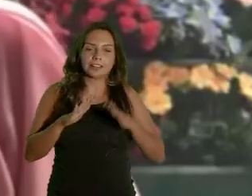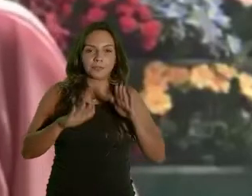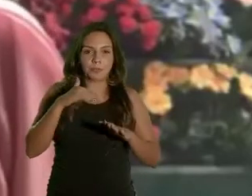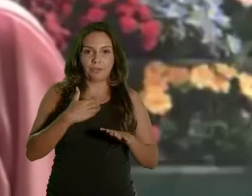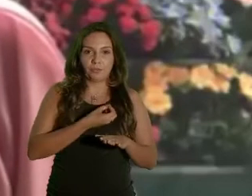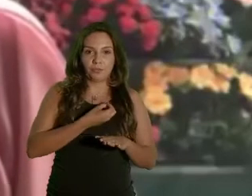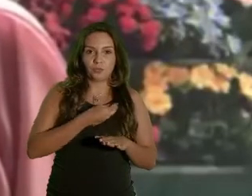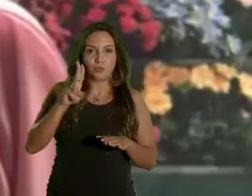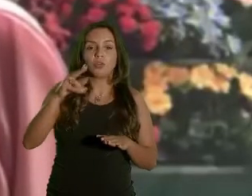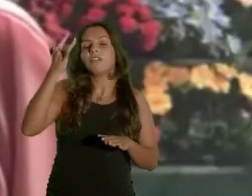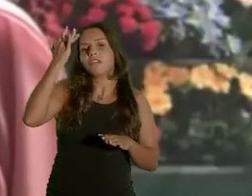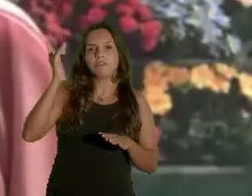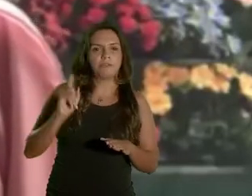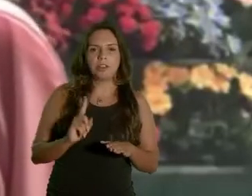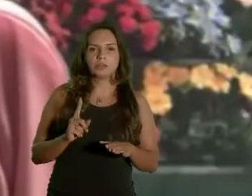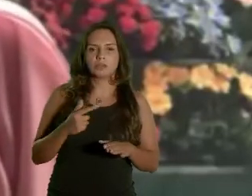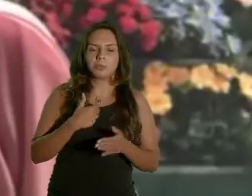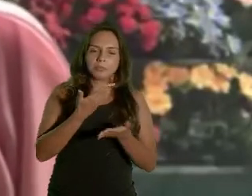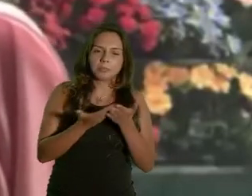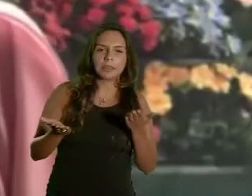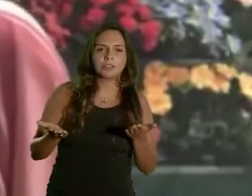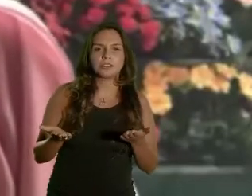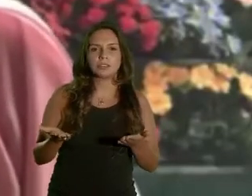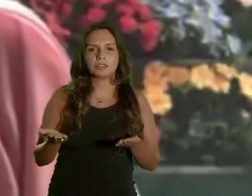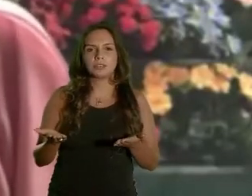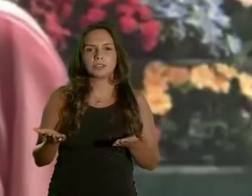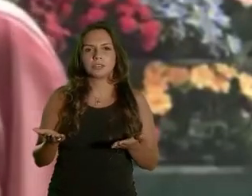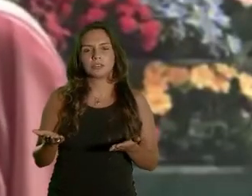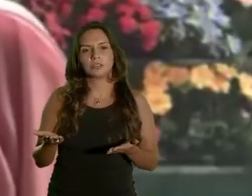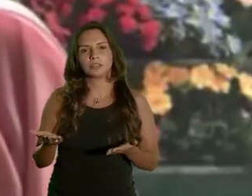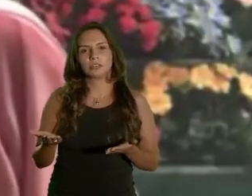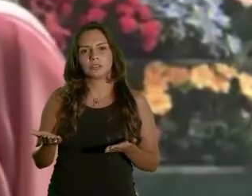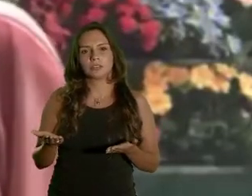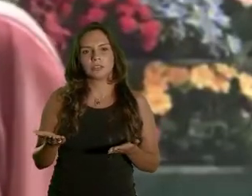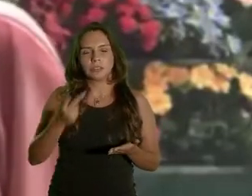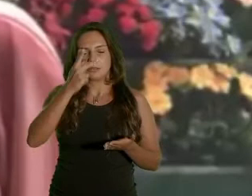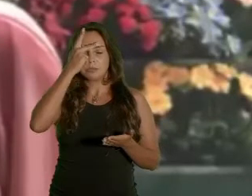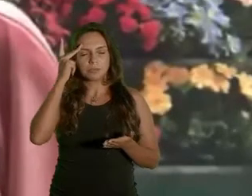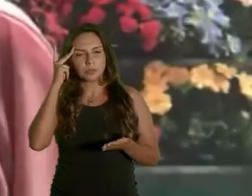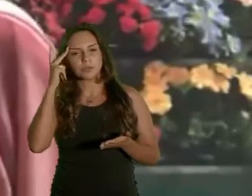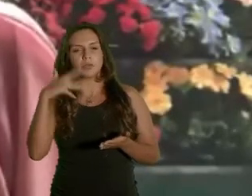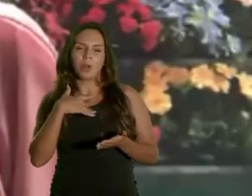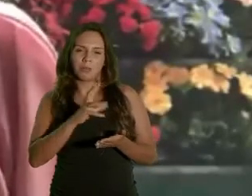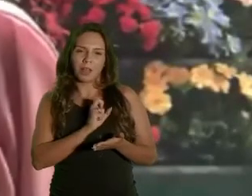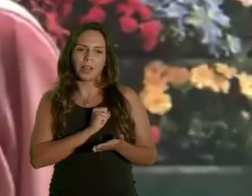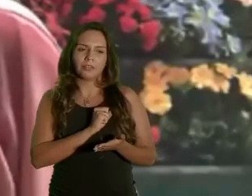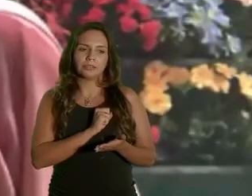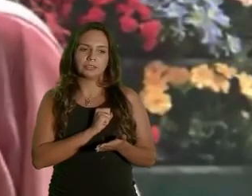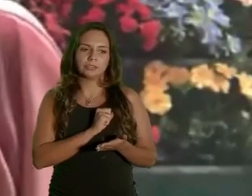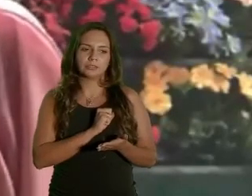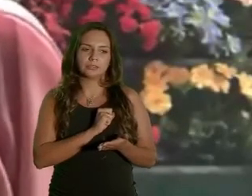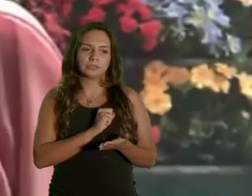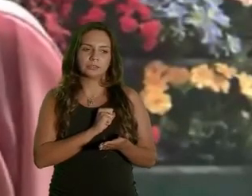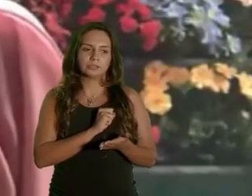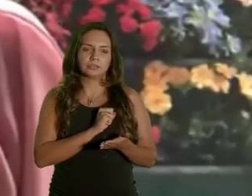vida nunca ter sido fácil, de eu ter perdido grandes pessoas, os